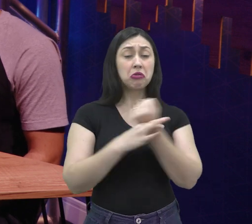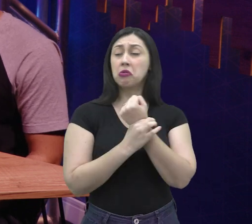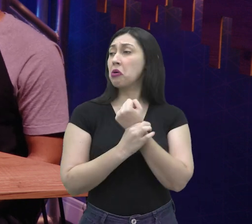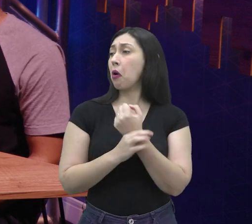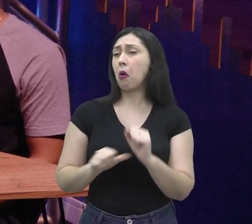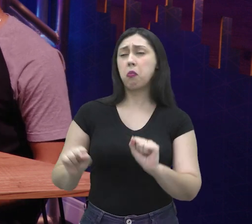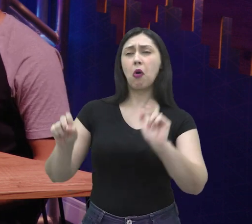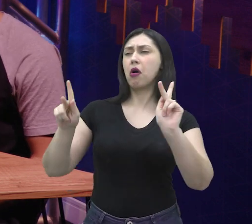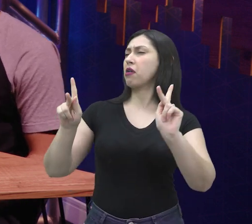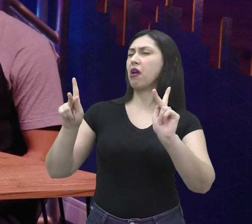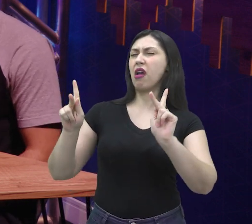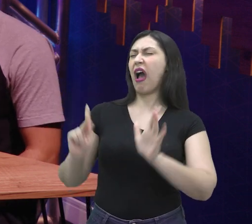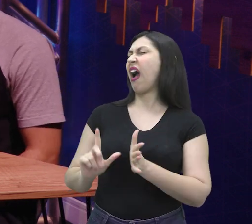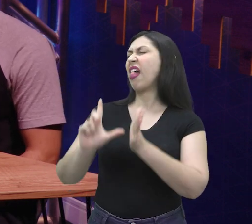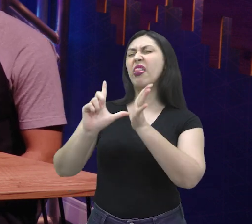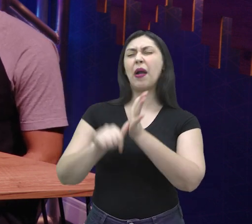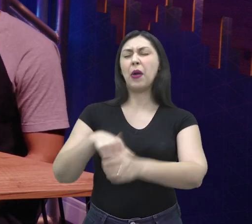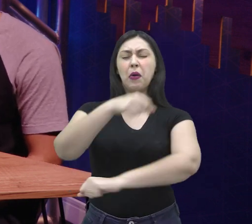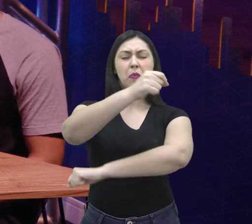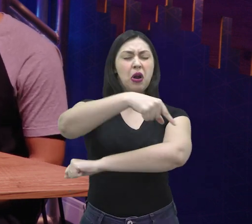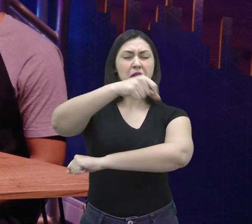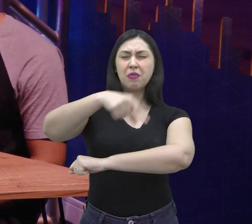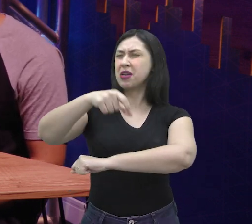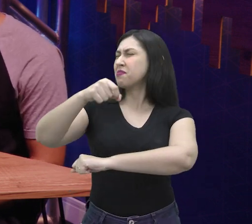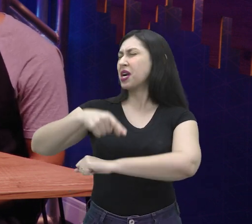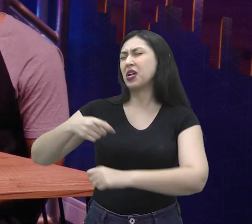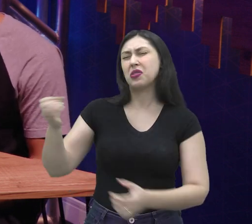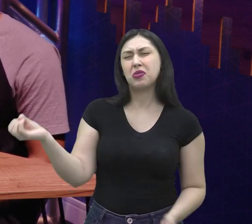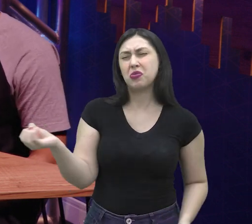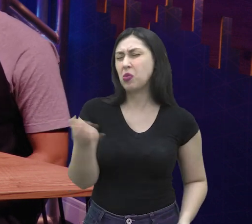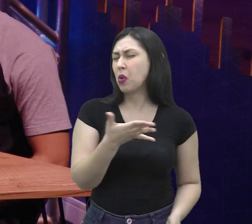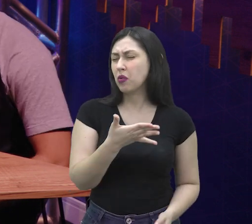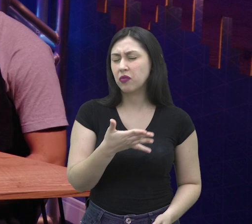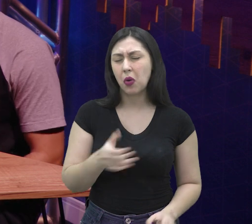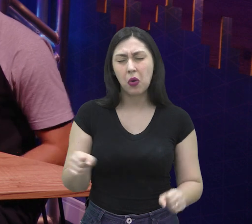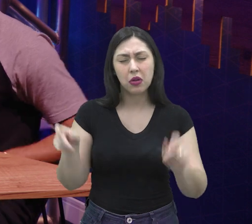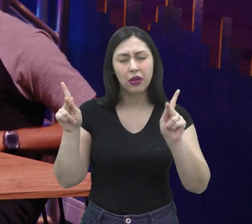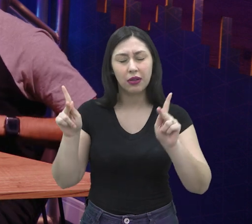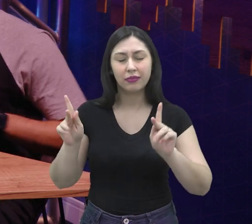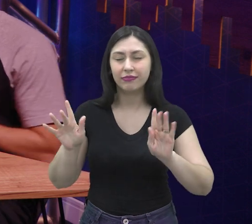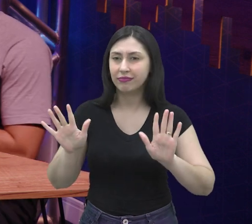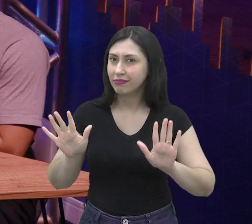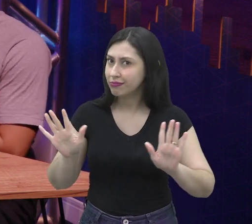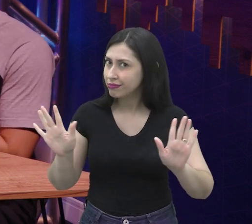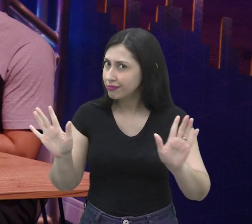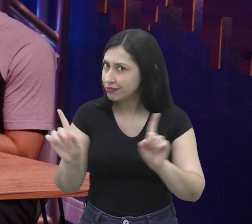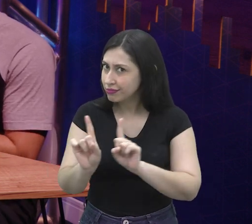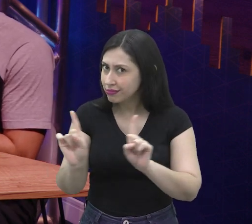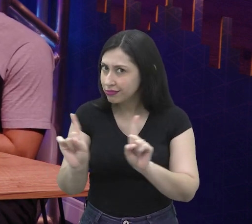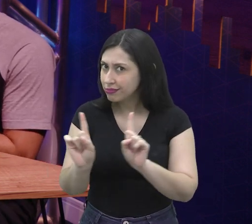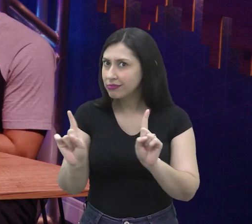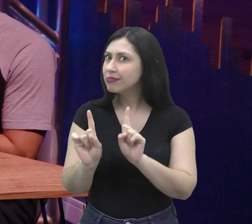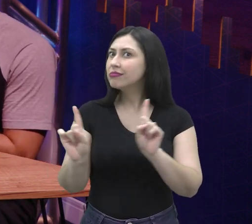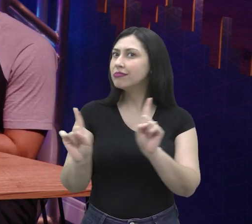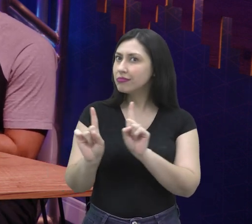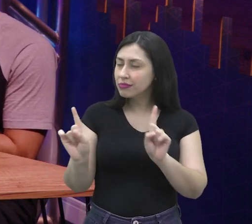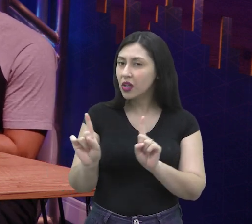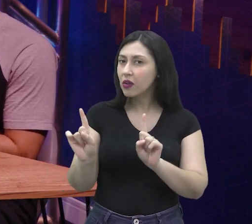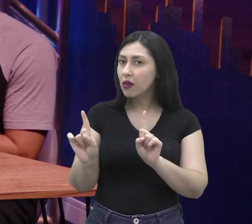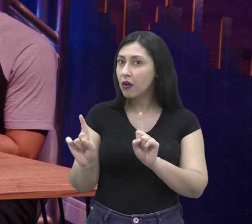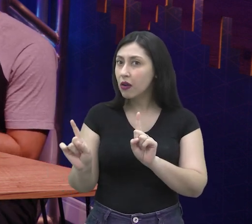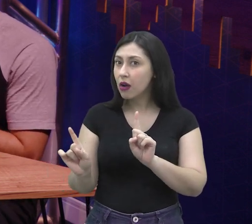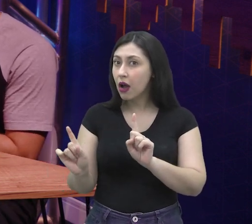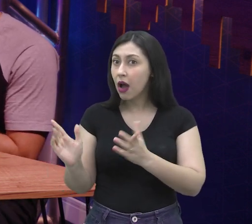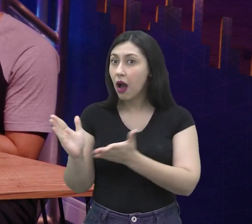né, depois a gente planta de novo, nasce e tal, tudo mais. Só que não é tão simples assim, né? Eu acho que